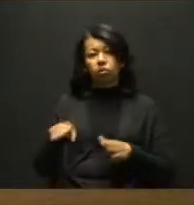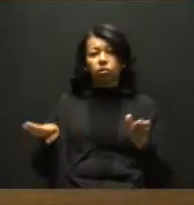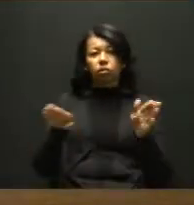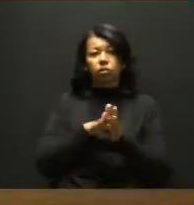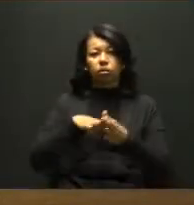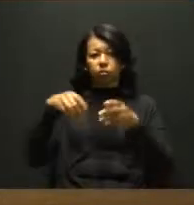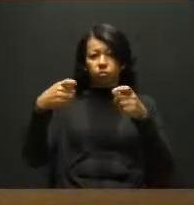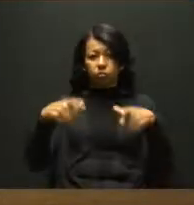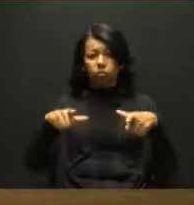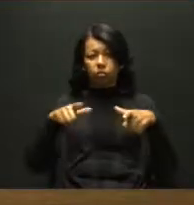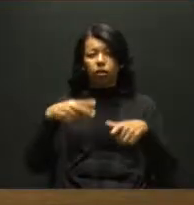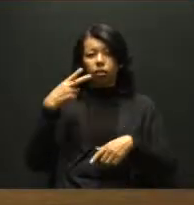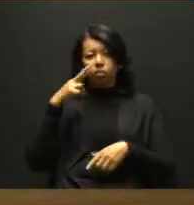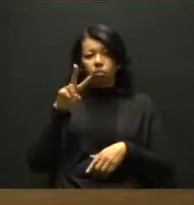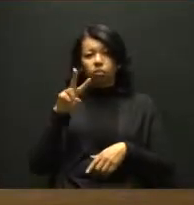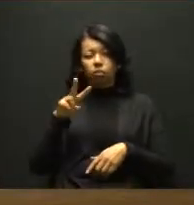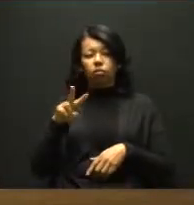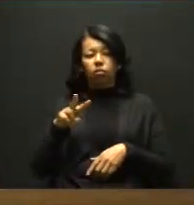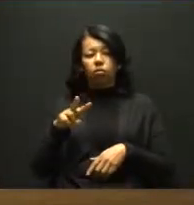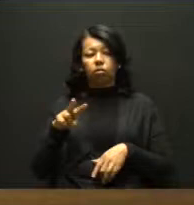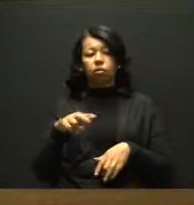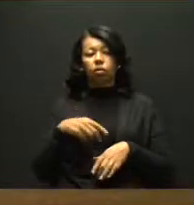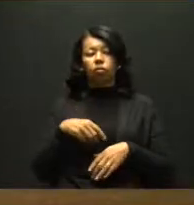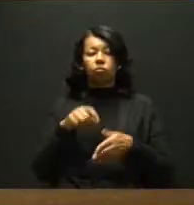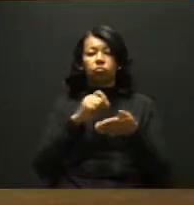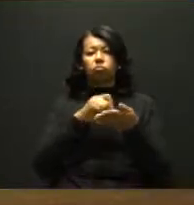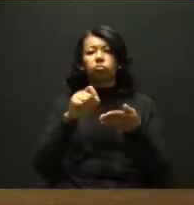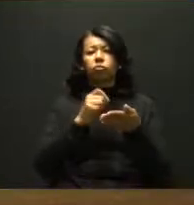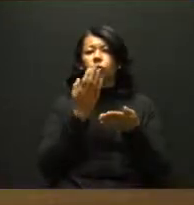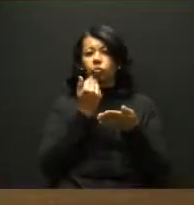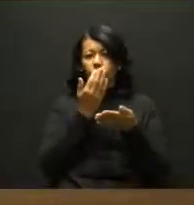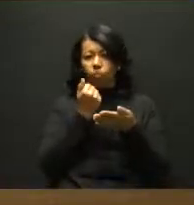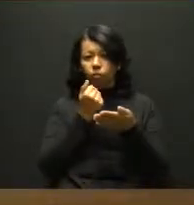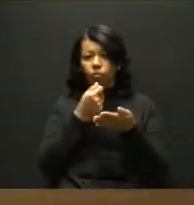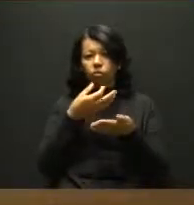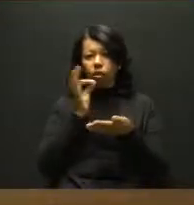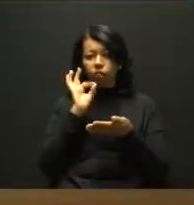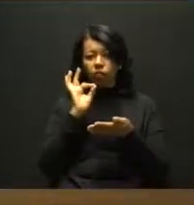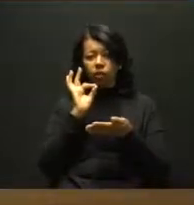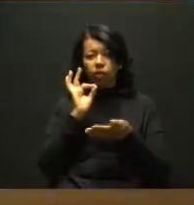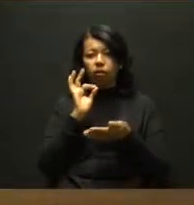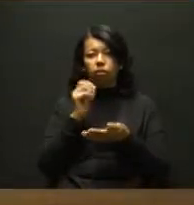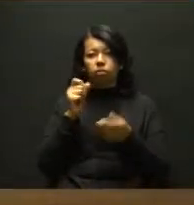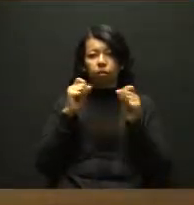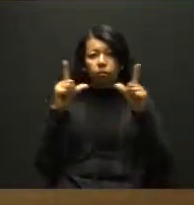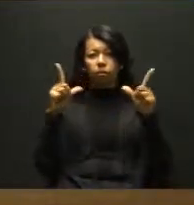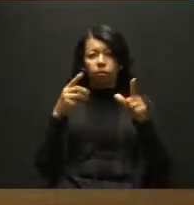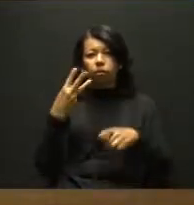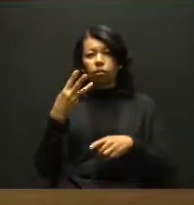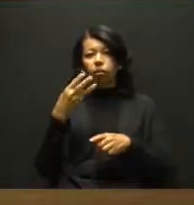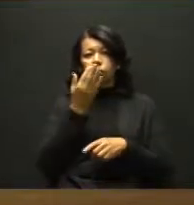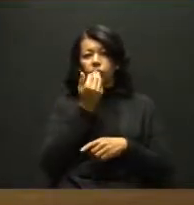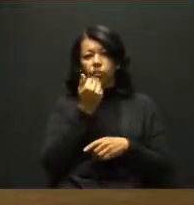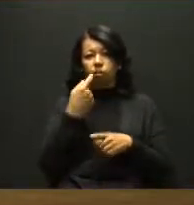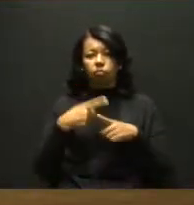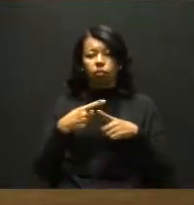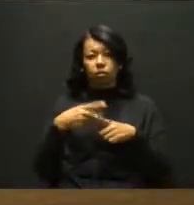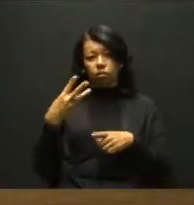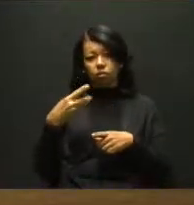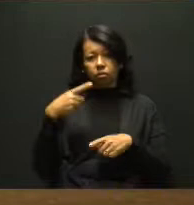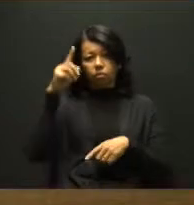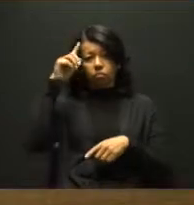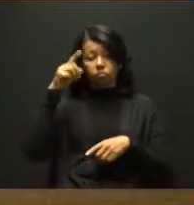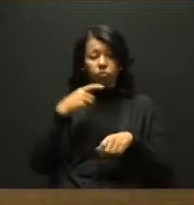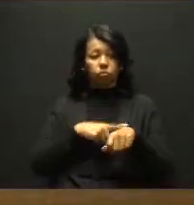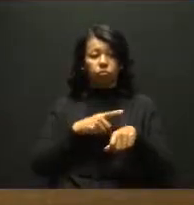era previsto no calendário no cardápio o almoço ou um café da manhã em jejum e três almoços que eram três presos de almoço